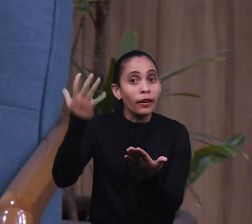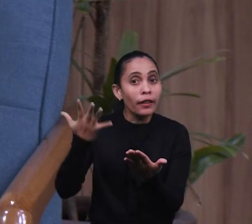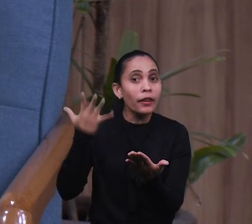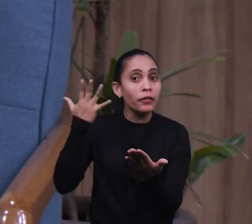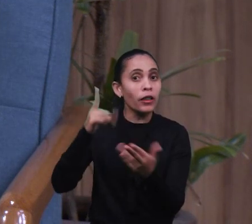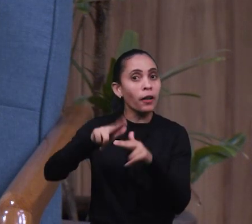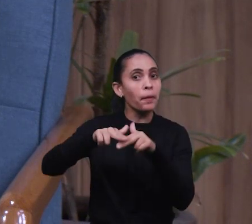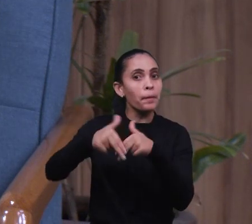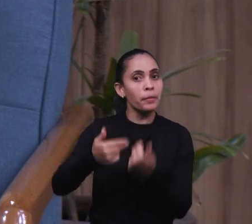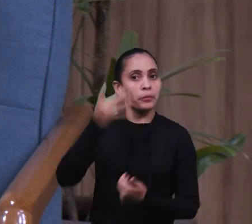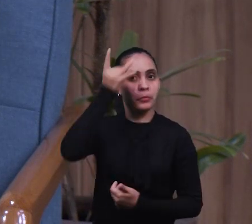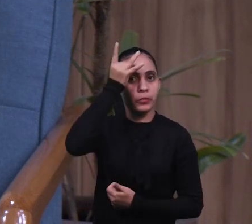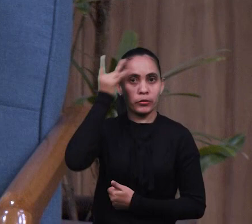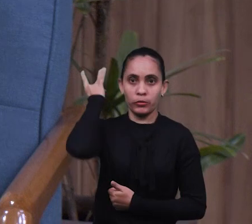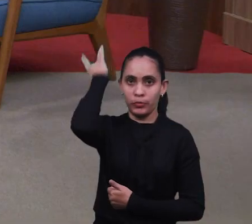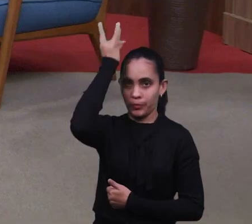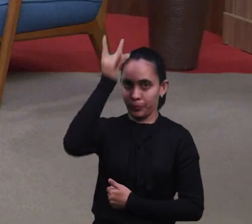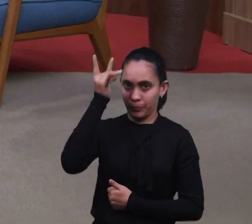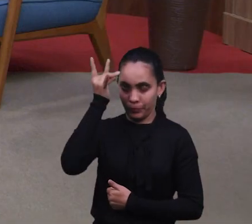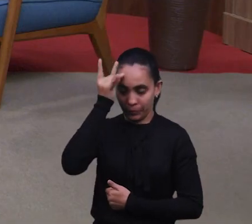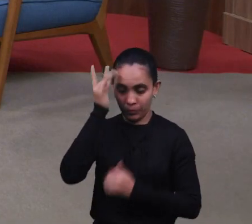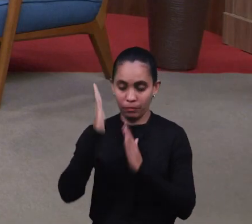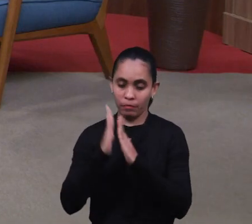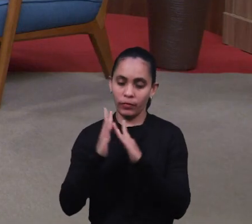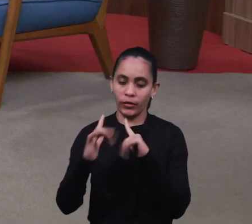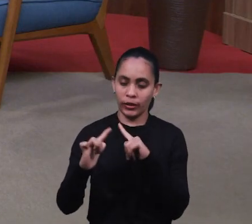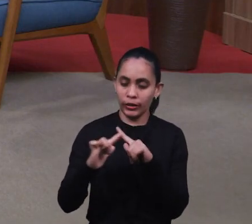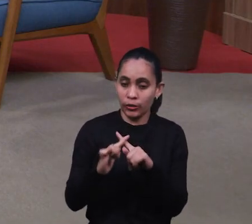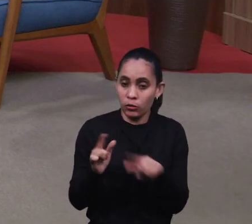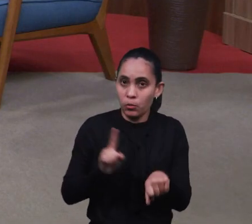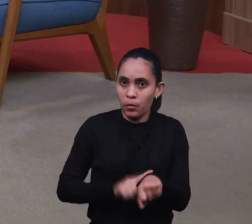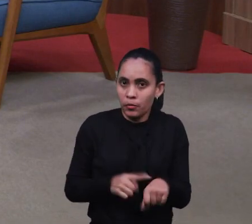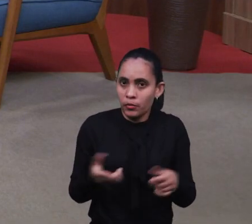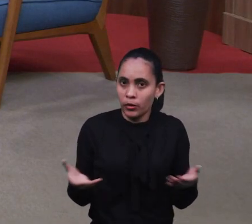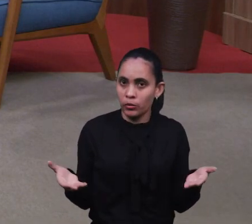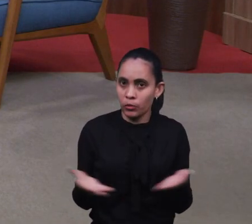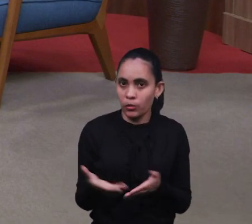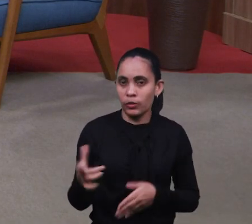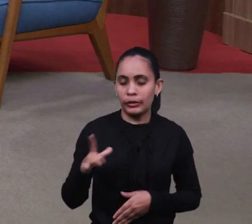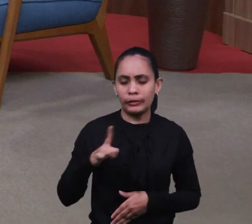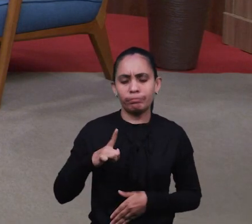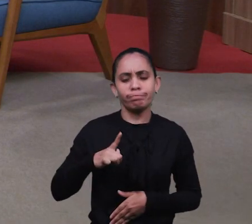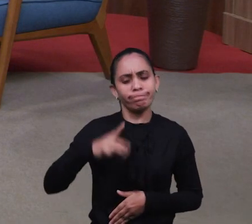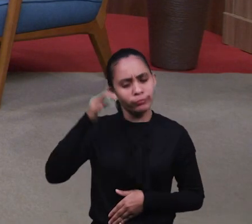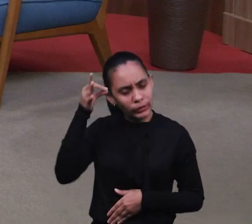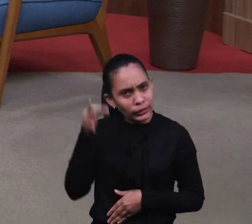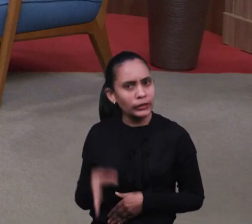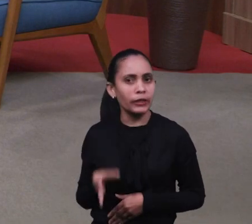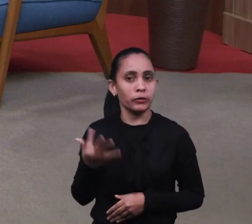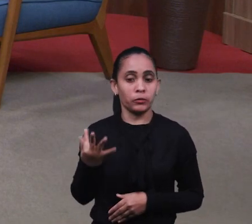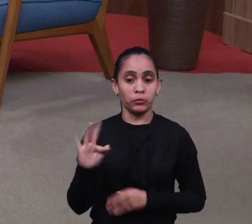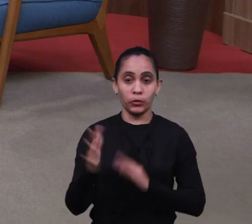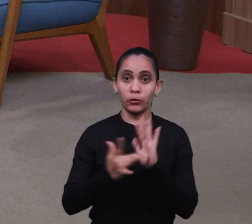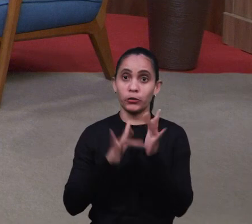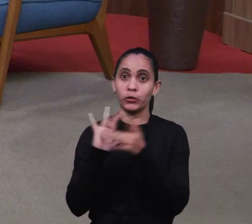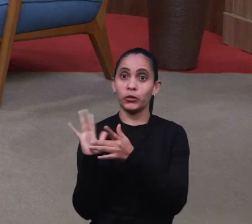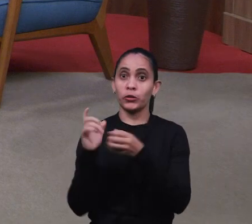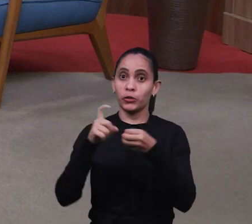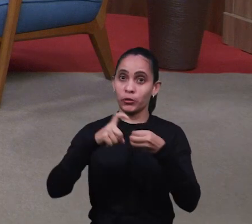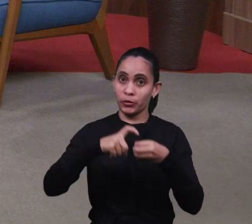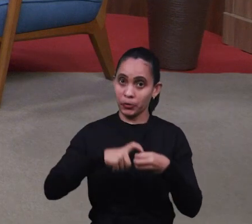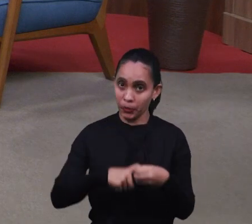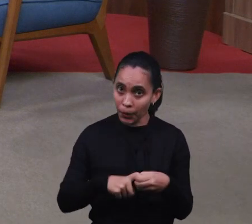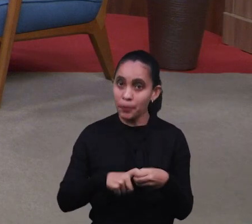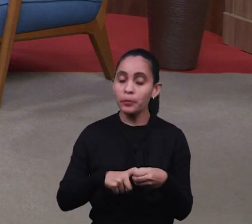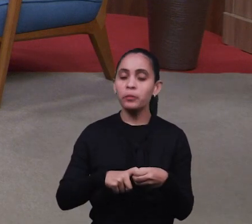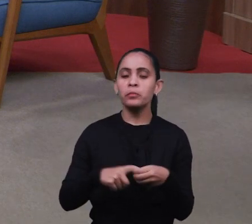revelada pelo Espírito Santo. A igreja dos dias atuais, que vive sob a certeza da breve volta do